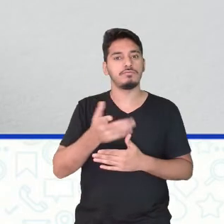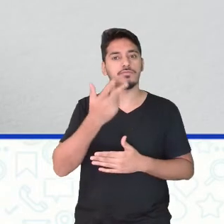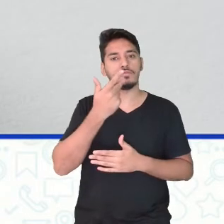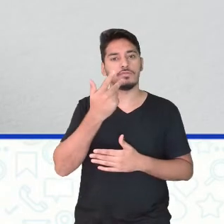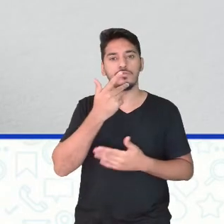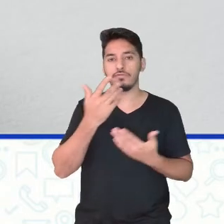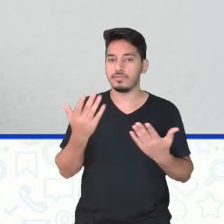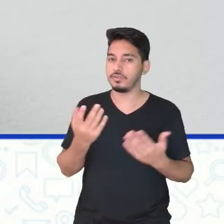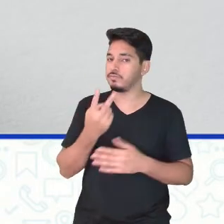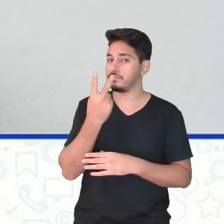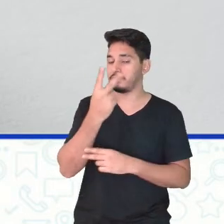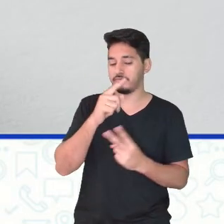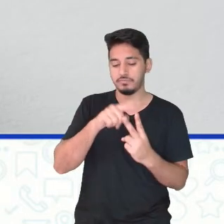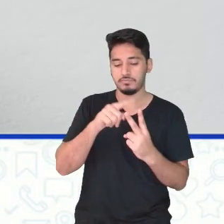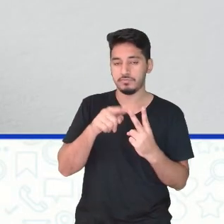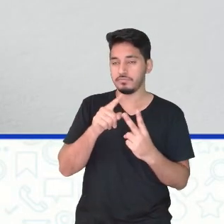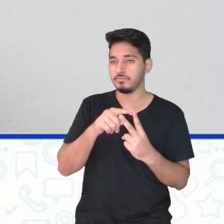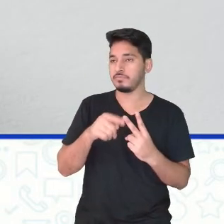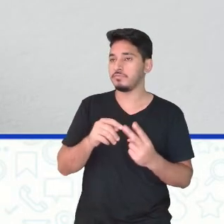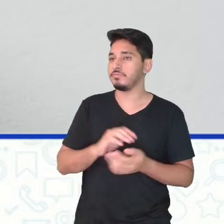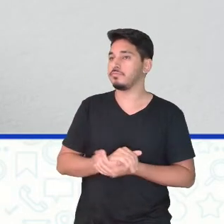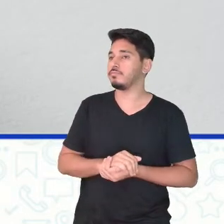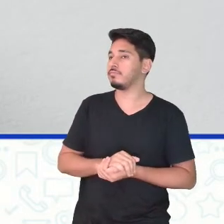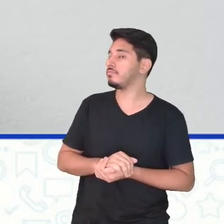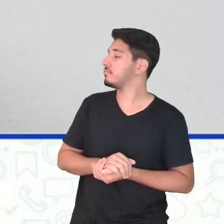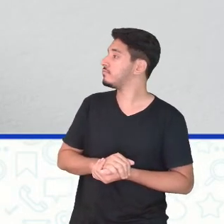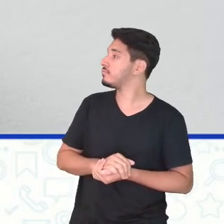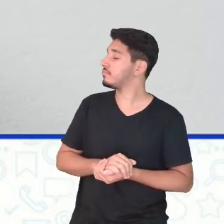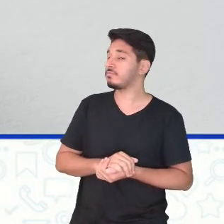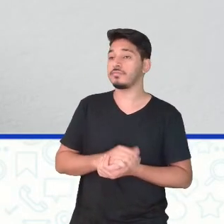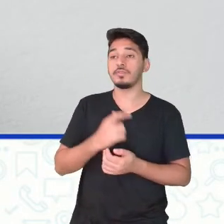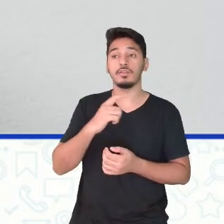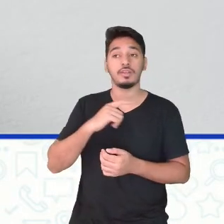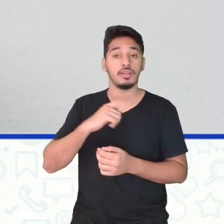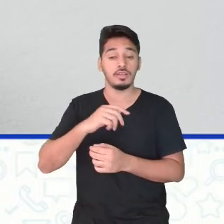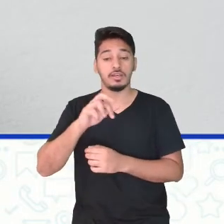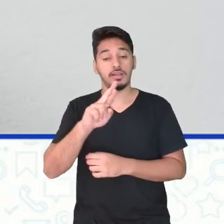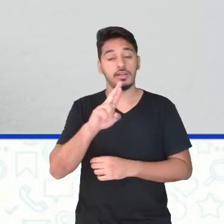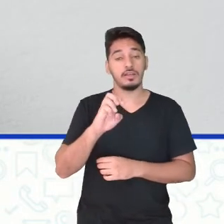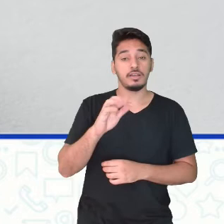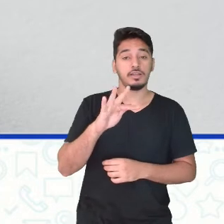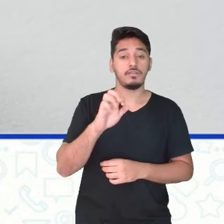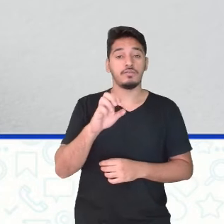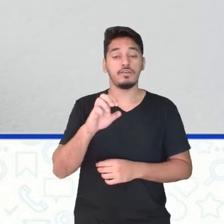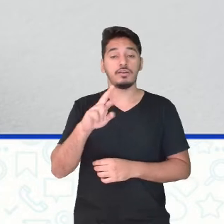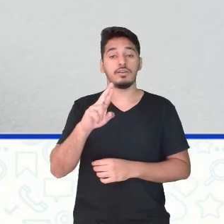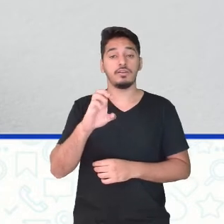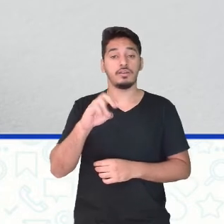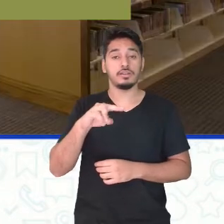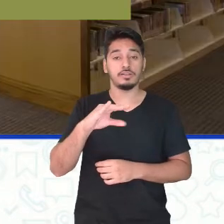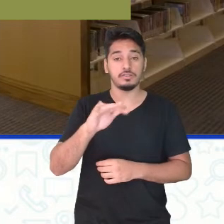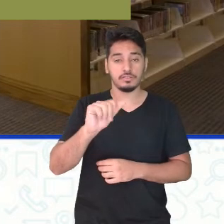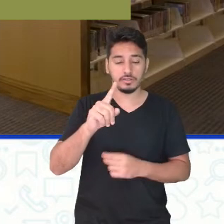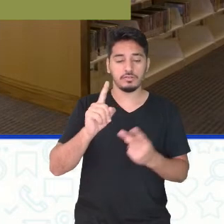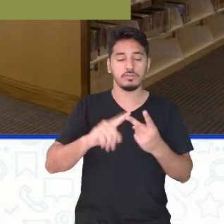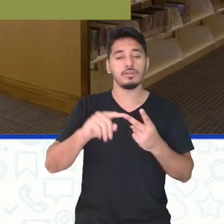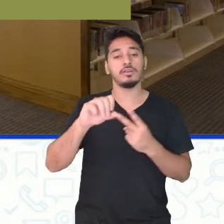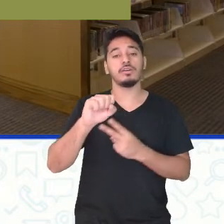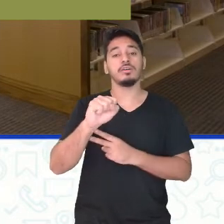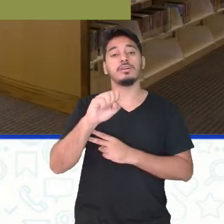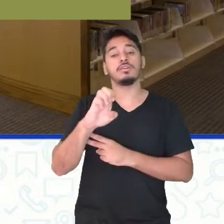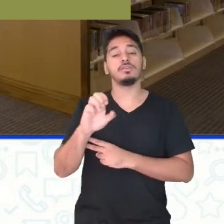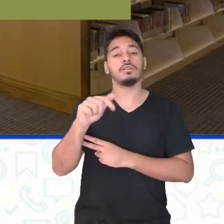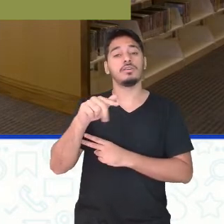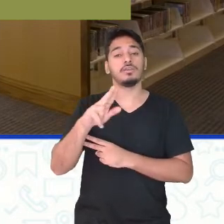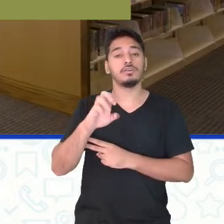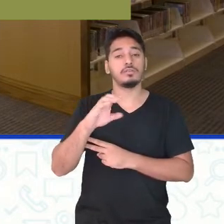próximo slide. Veja como a pessoa está rápida hoje. Existem dois tipos de coesão, a referencial e a sequencial. A gente vai conhecer as duas hoje, tá?